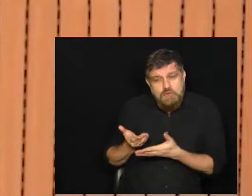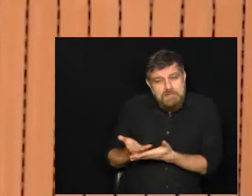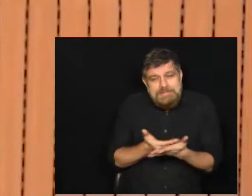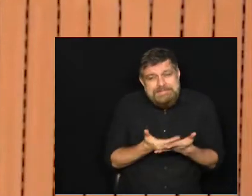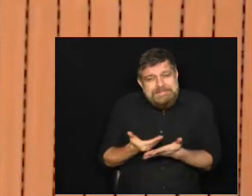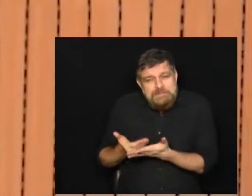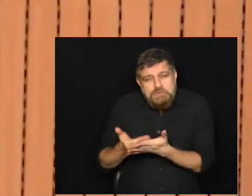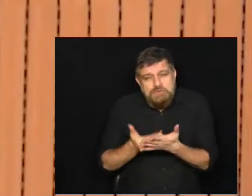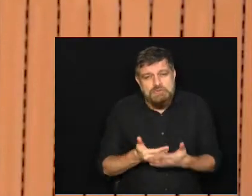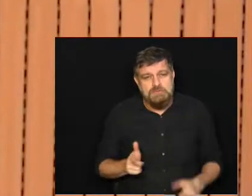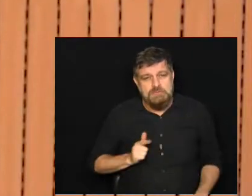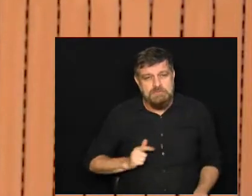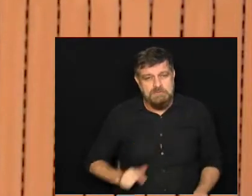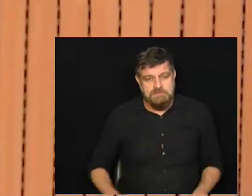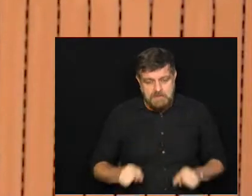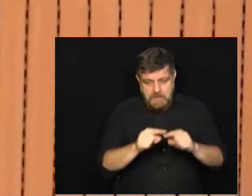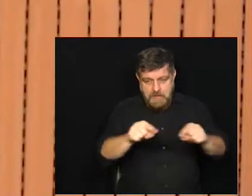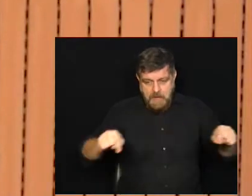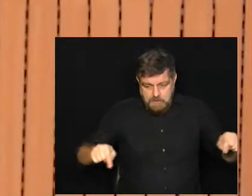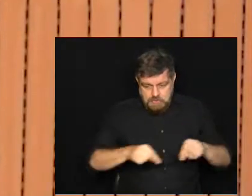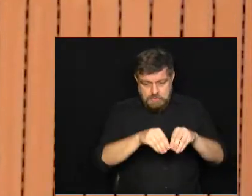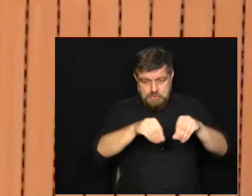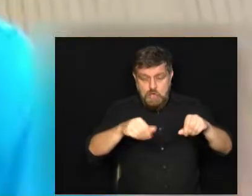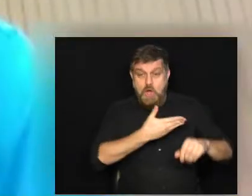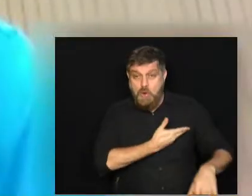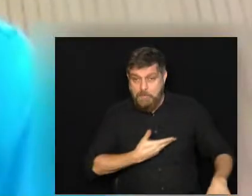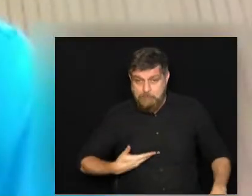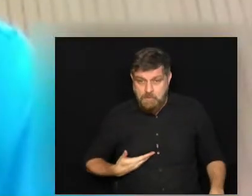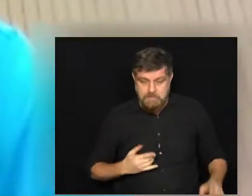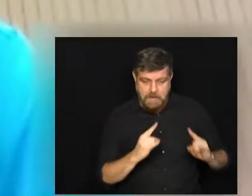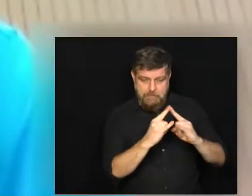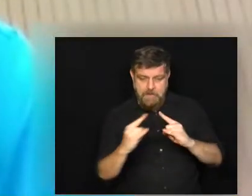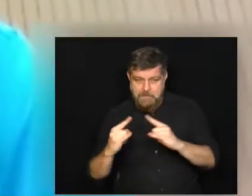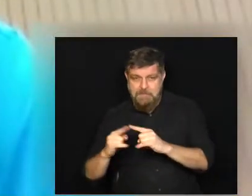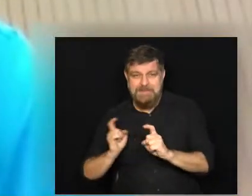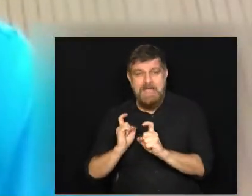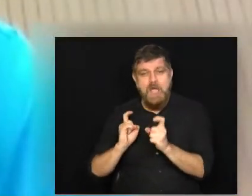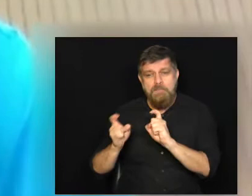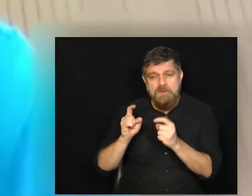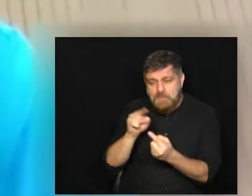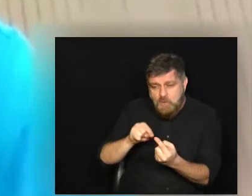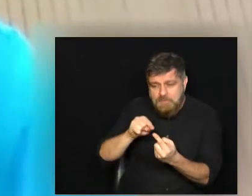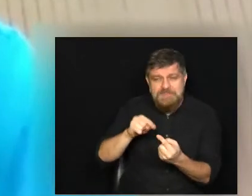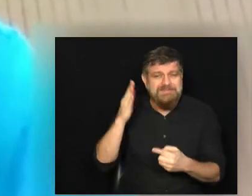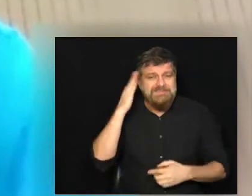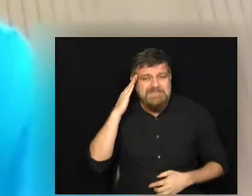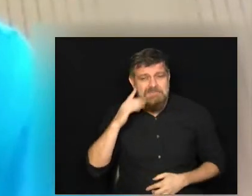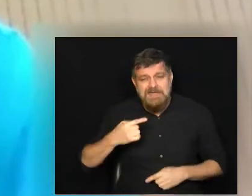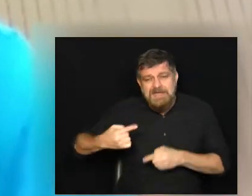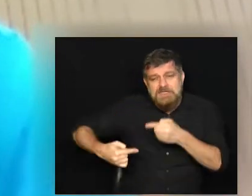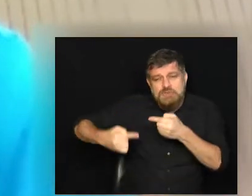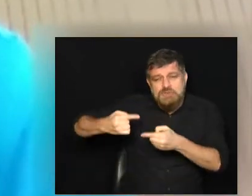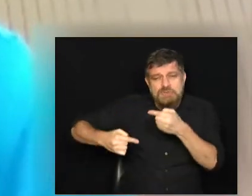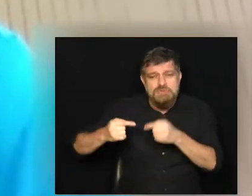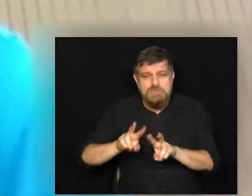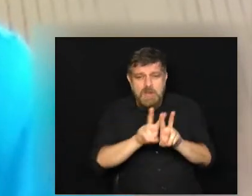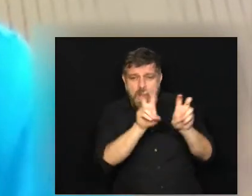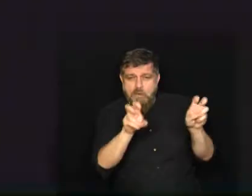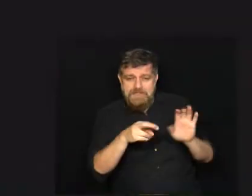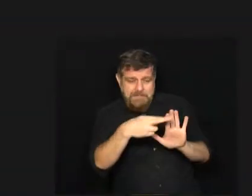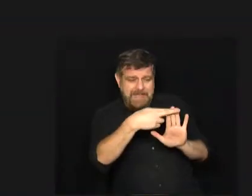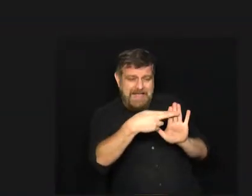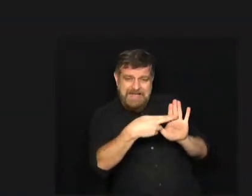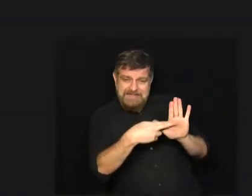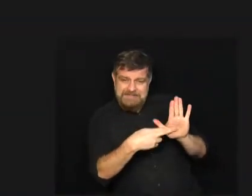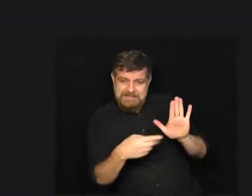de Estudos da Concessão do Solo Público, realizou uma reunião para analisar e discutir sobre a